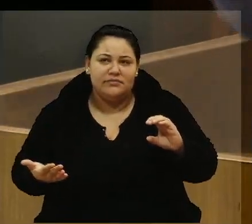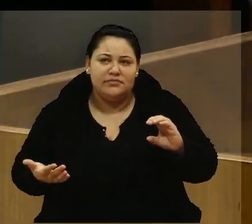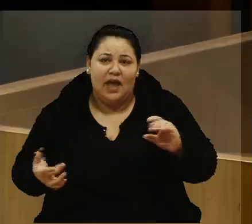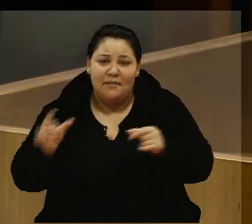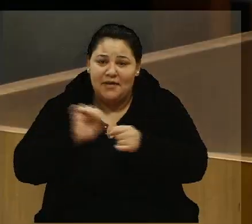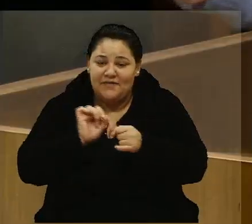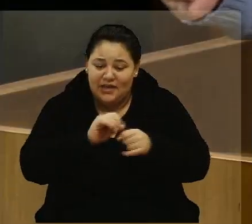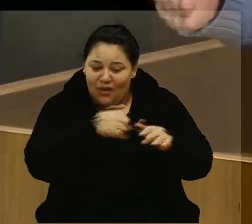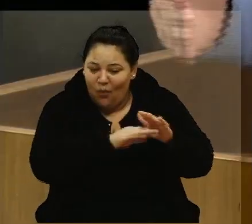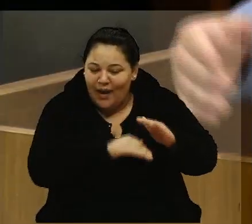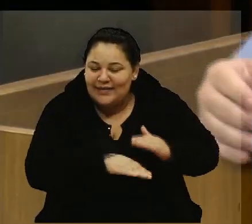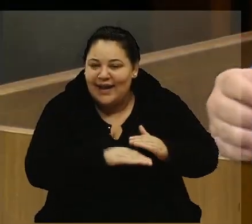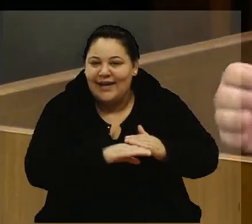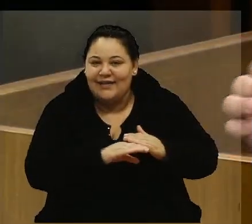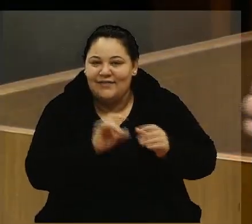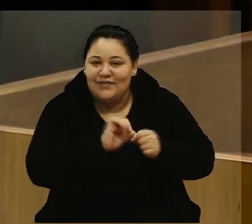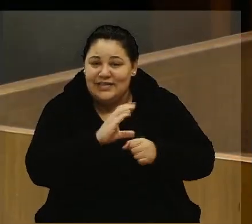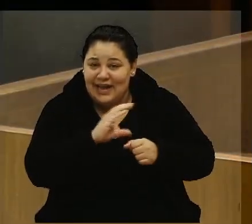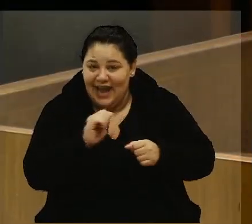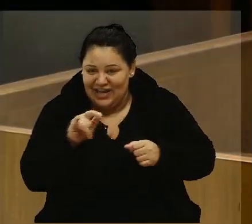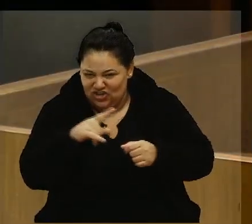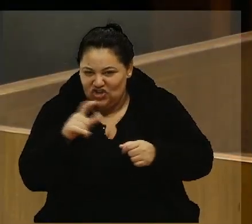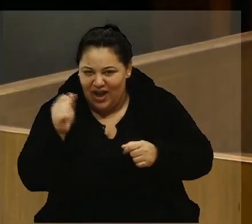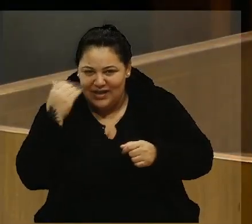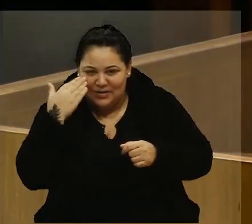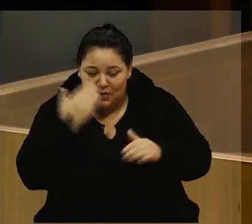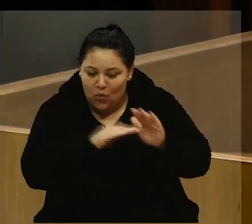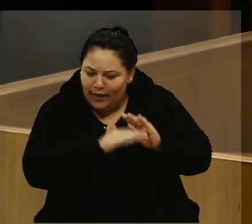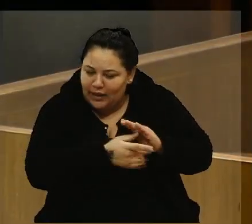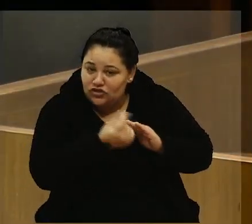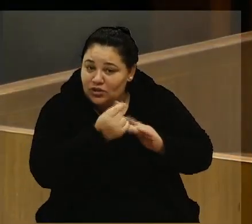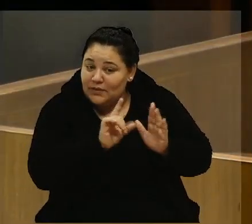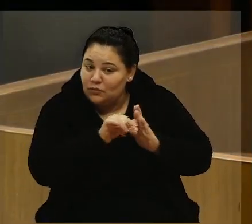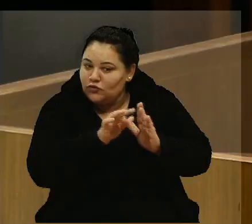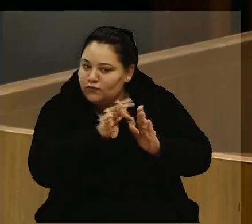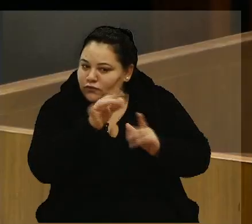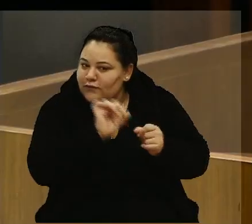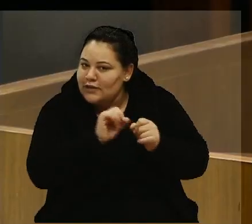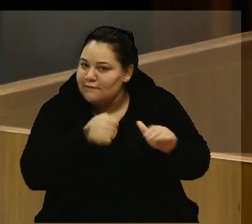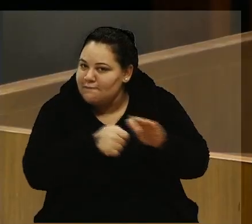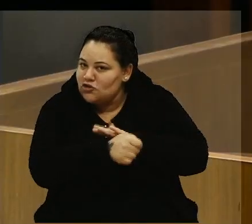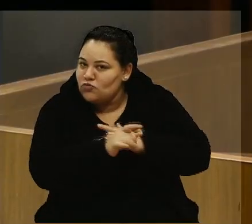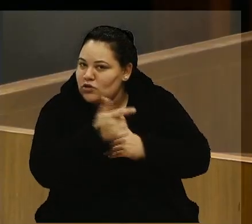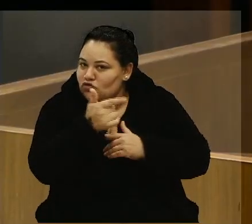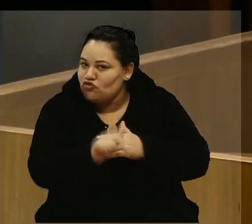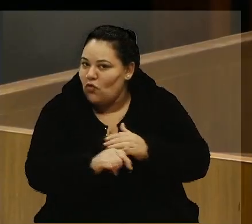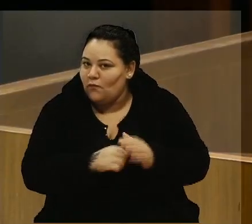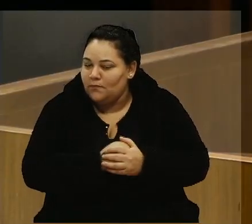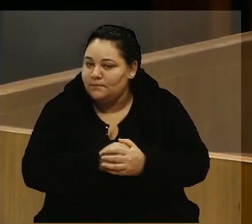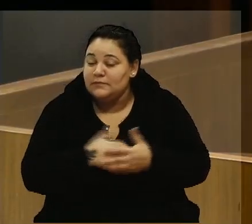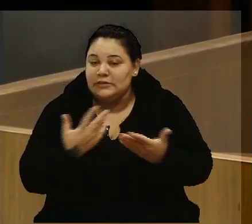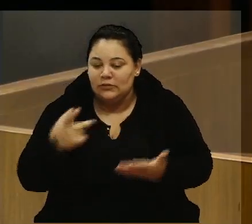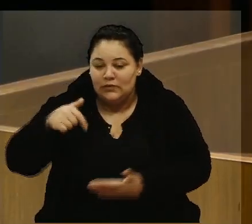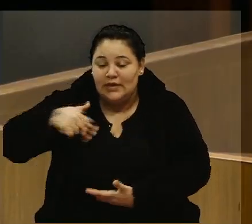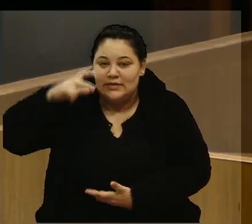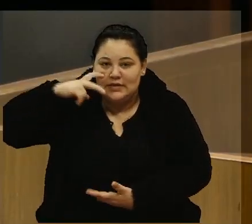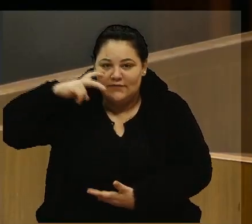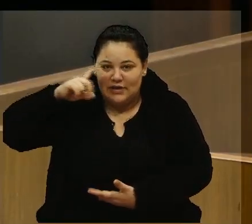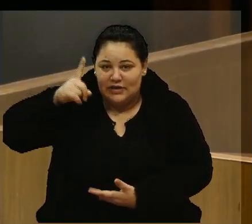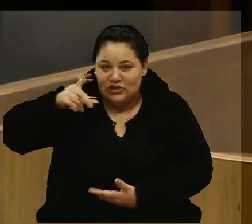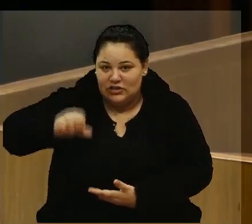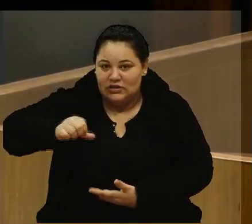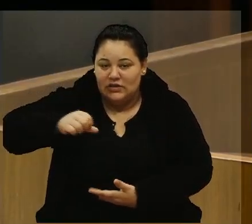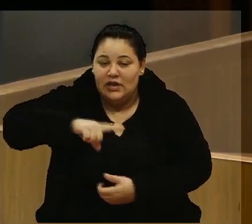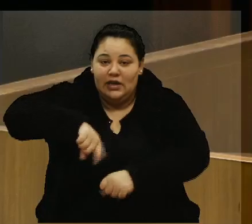caixa para posteriormente fazer investimento. Então, nesta quinta-feira... Uma parte, vereador. Então, nesta quinta-feira, às